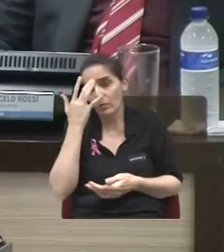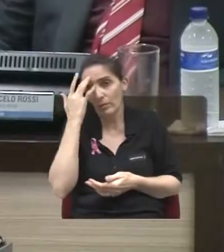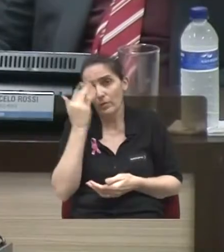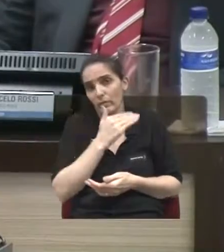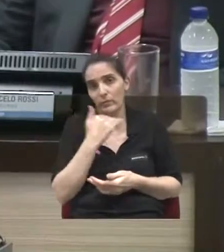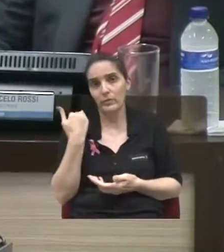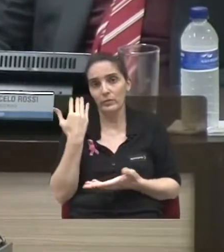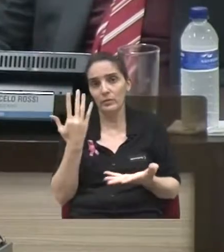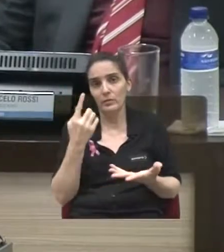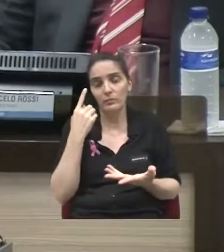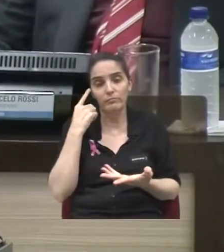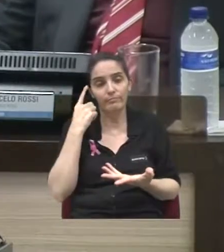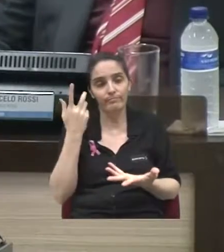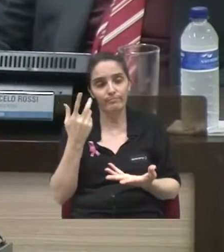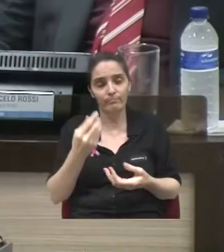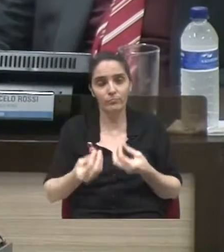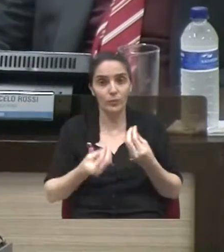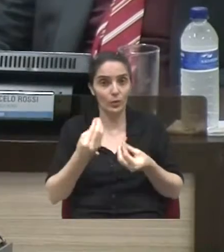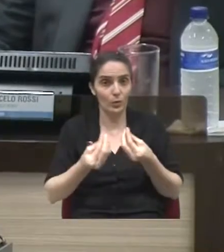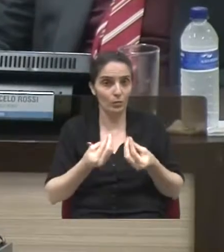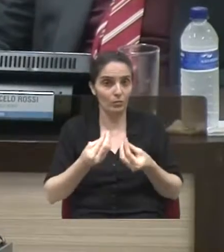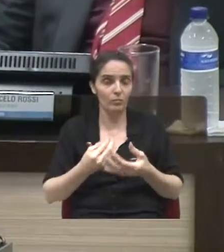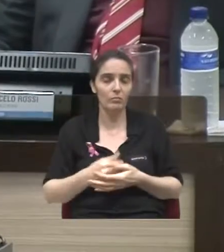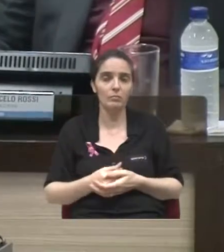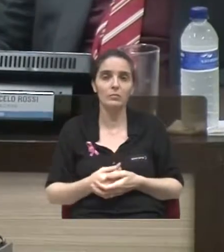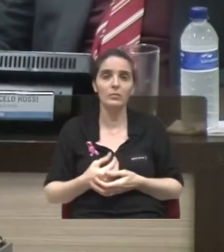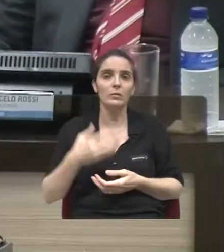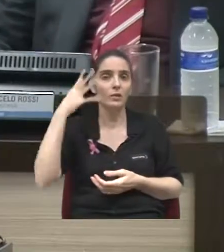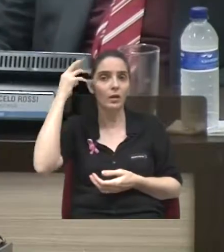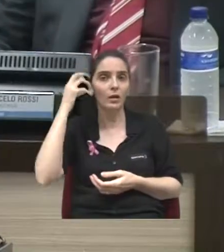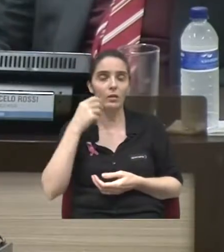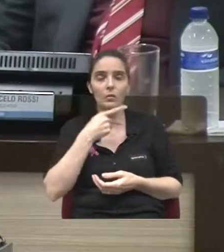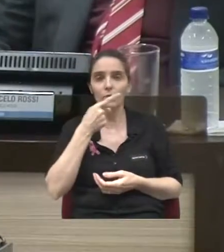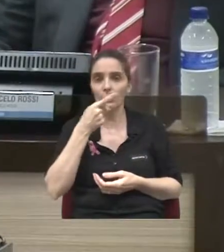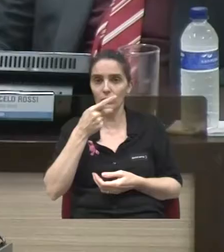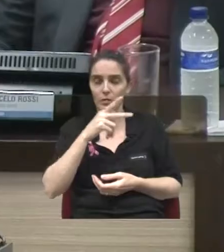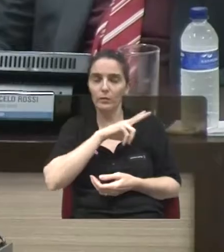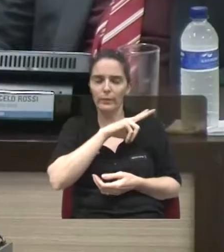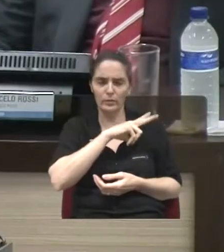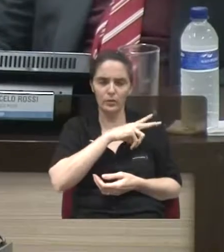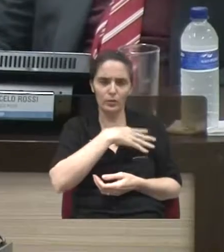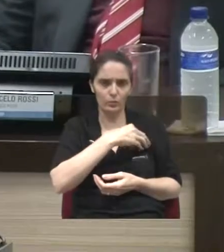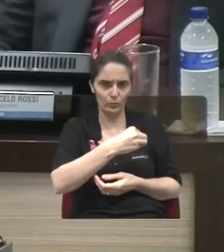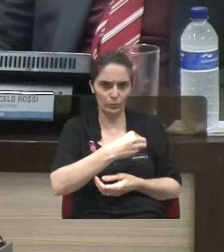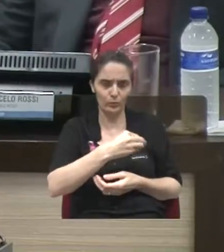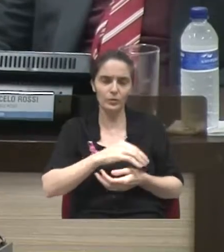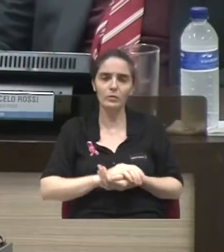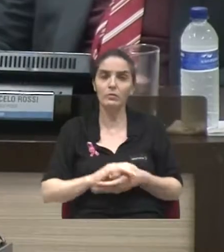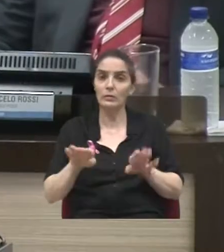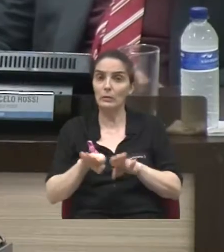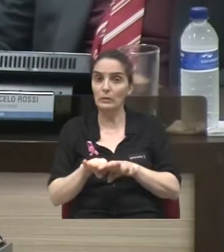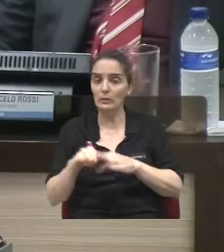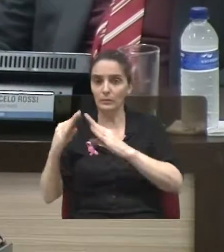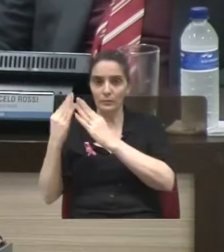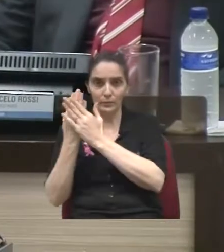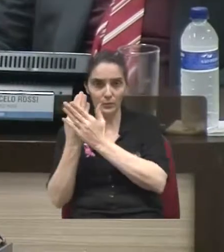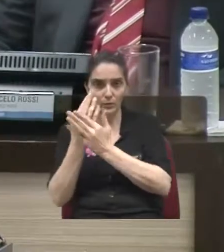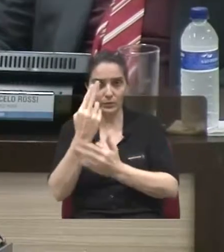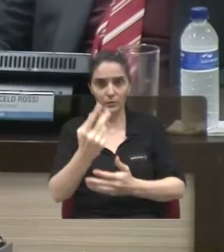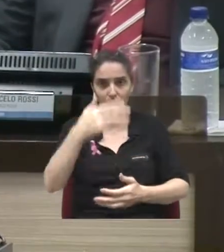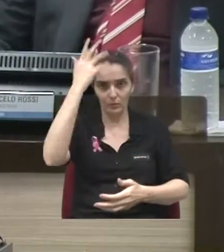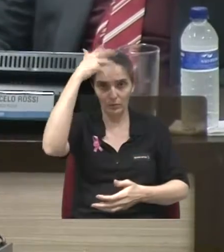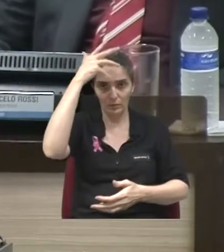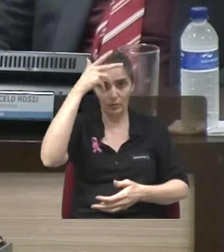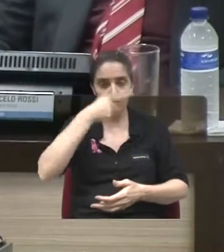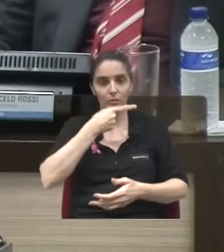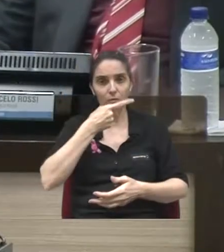a vereadora Lubogo, além da questão particular dela, nas escolas, como a vereadora Érica, no caso do menino, e